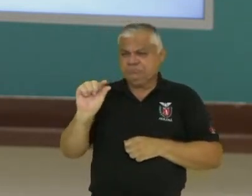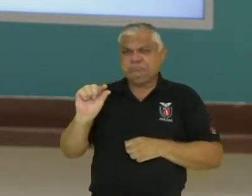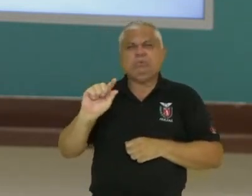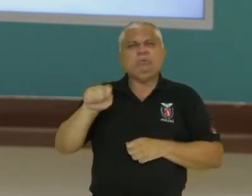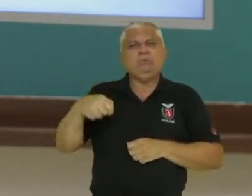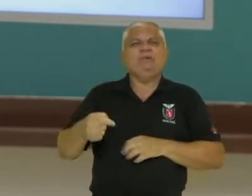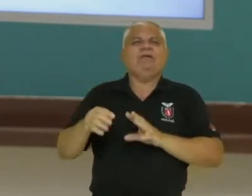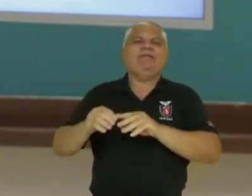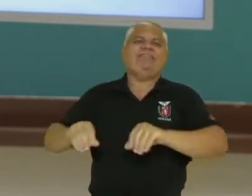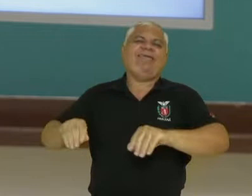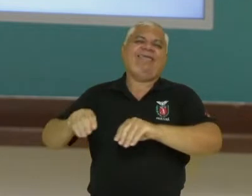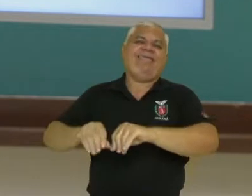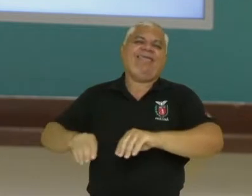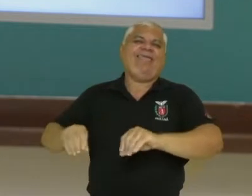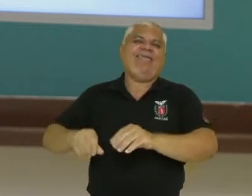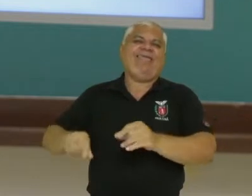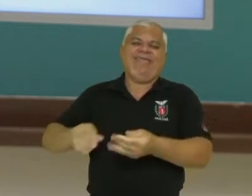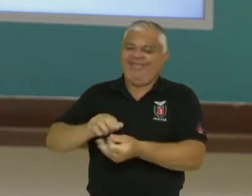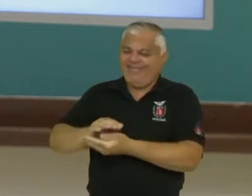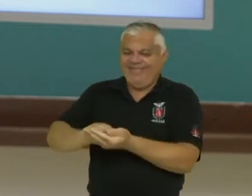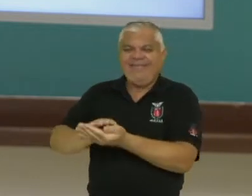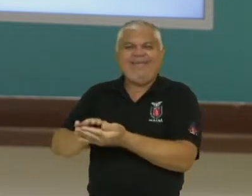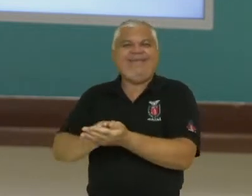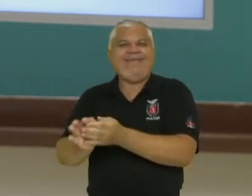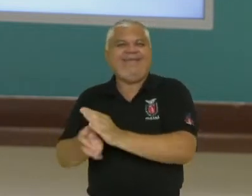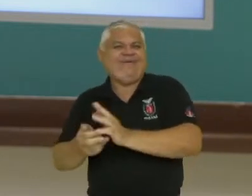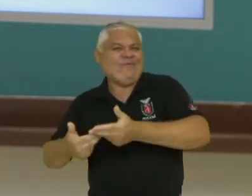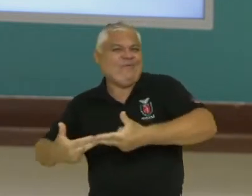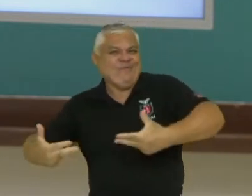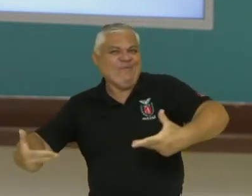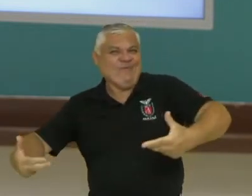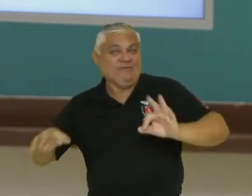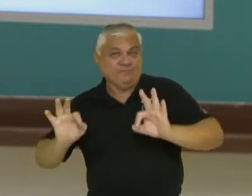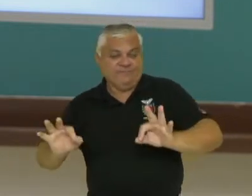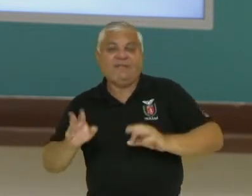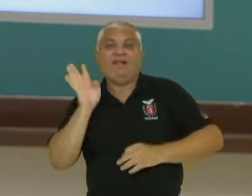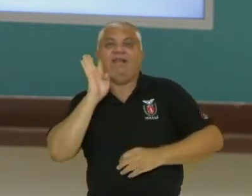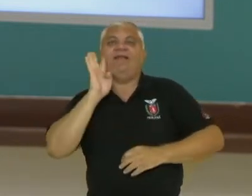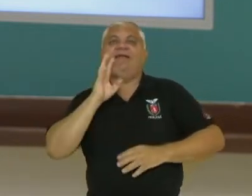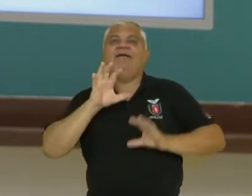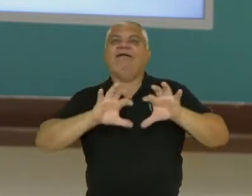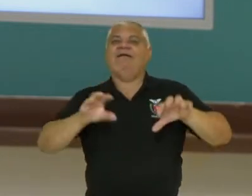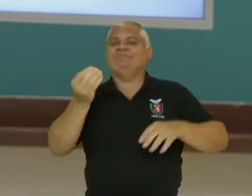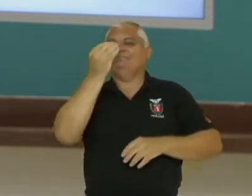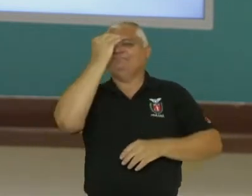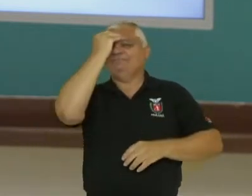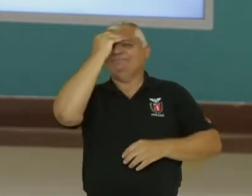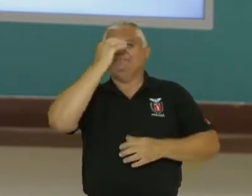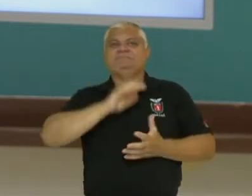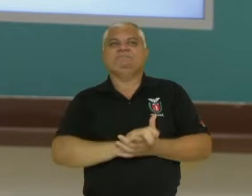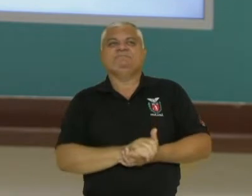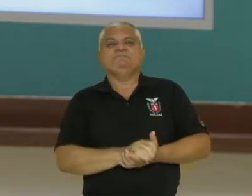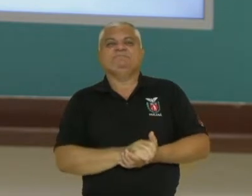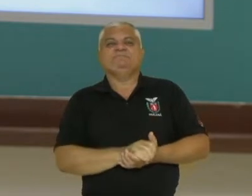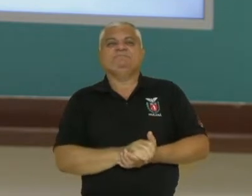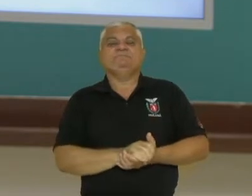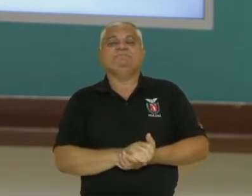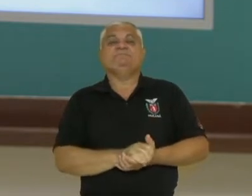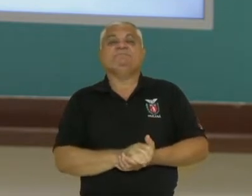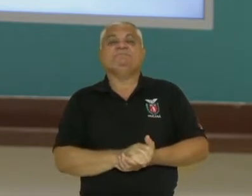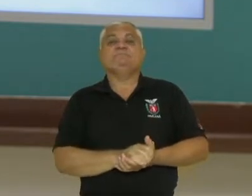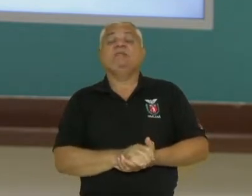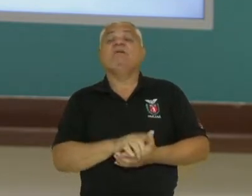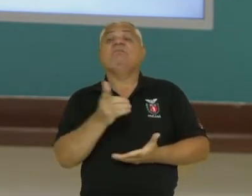com a letra minúscula igual solo. Olha que legal! Nunca mais você vai esquecer. E nós vamos para